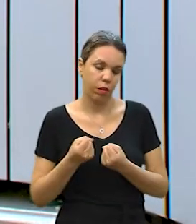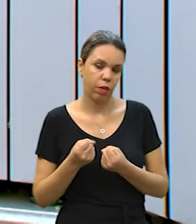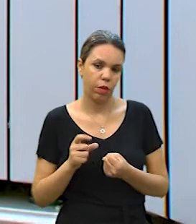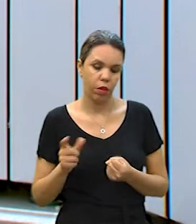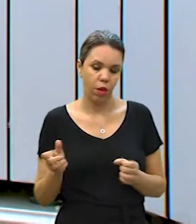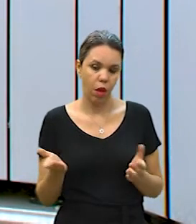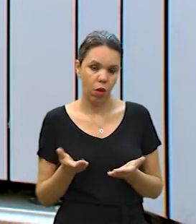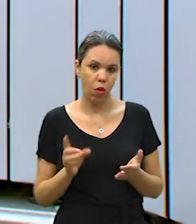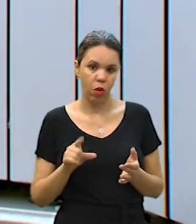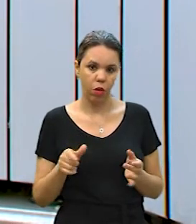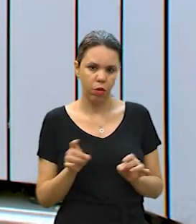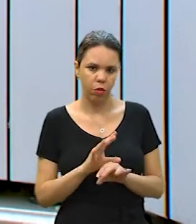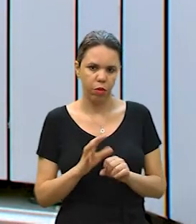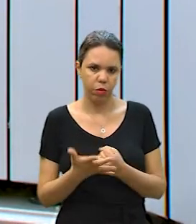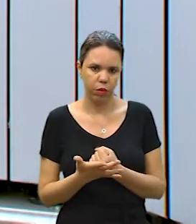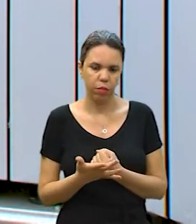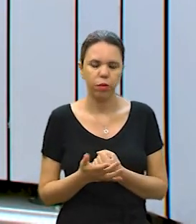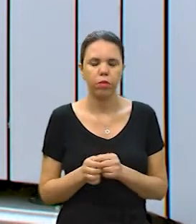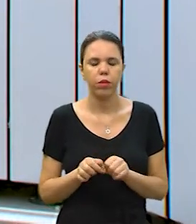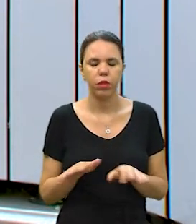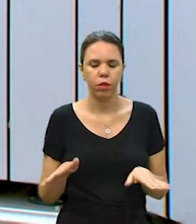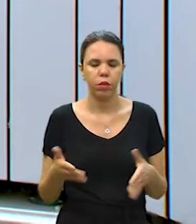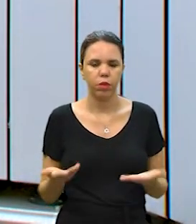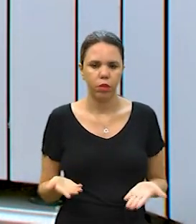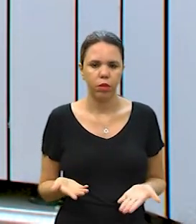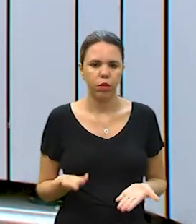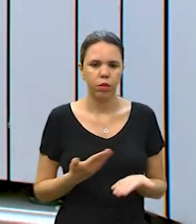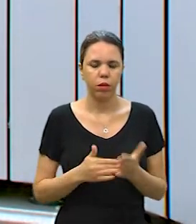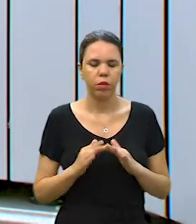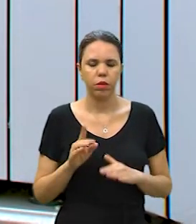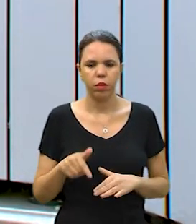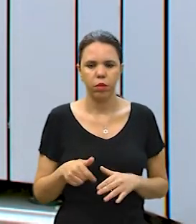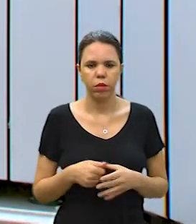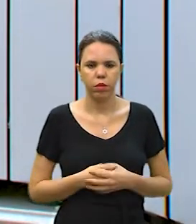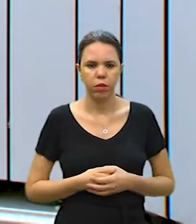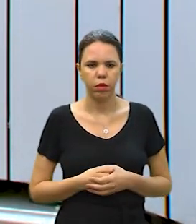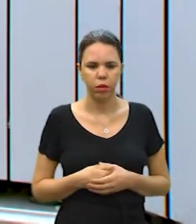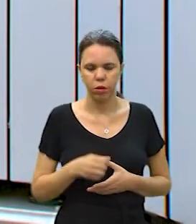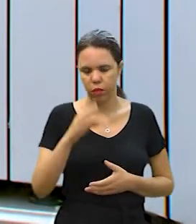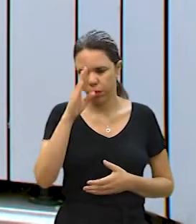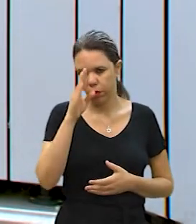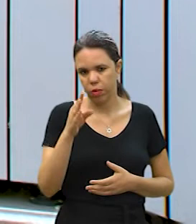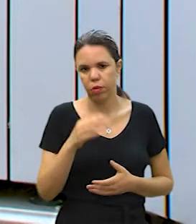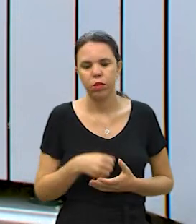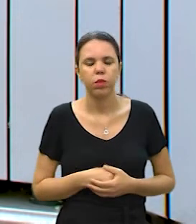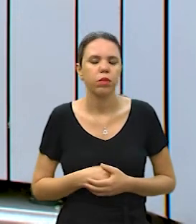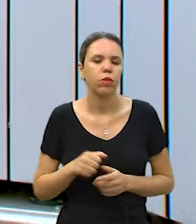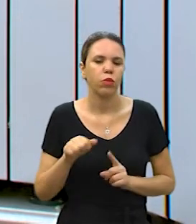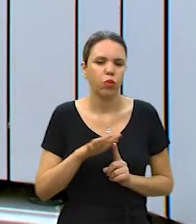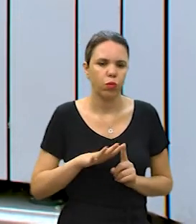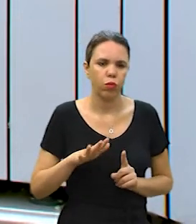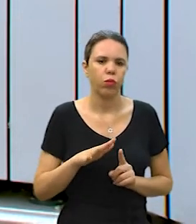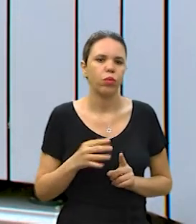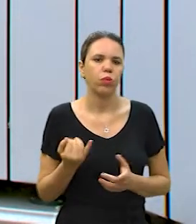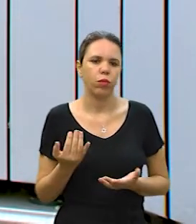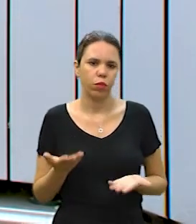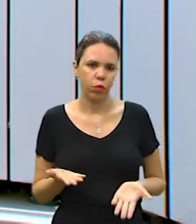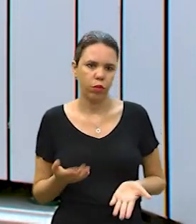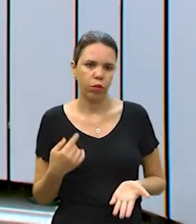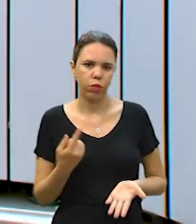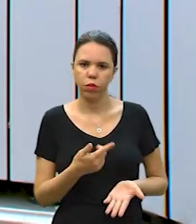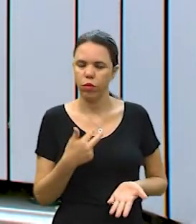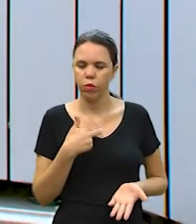pandemia, Gabriel, a escola ela se destacou, né, na sociedade. E nós não